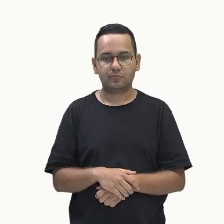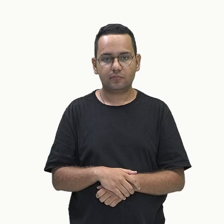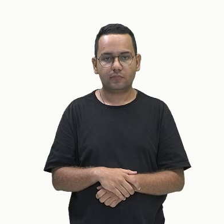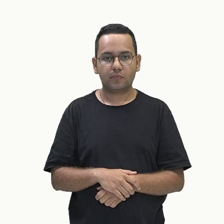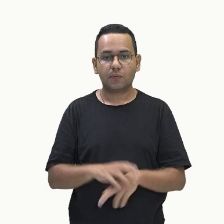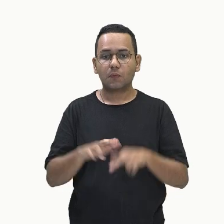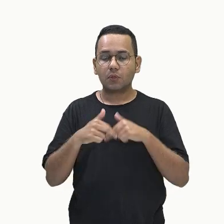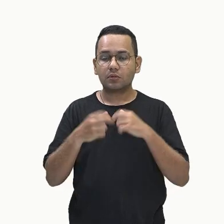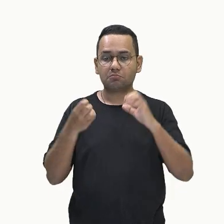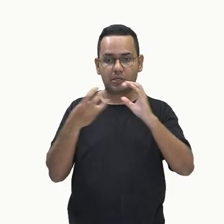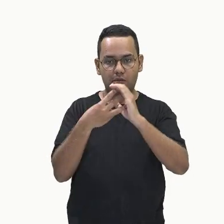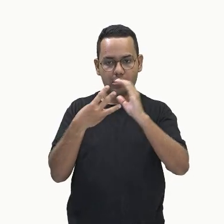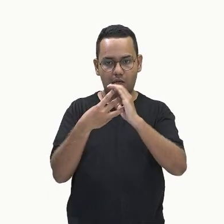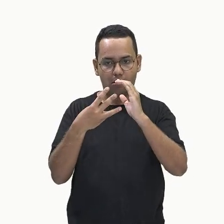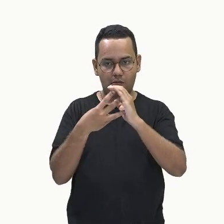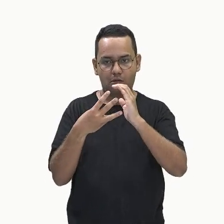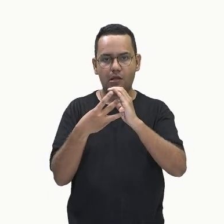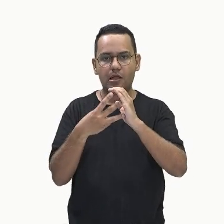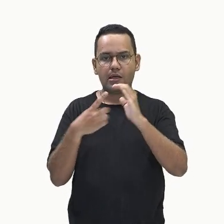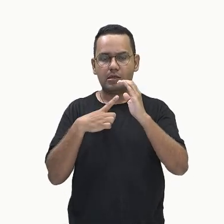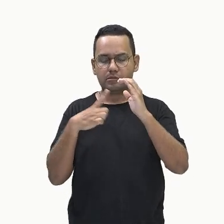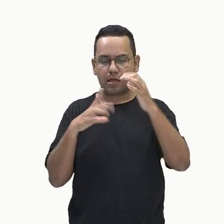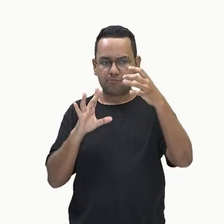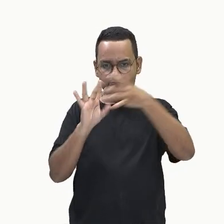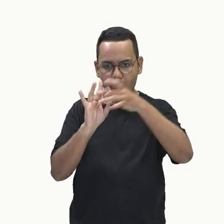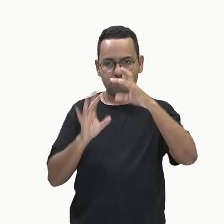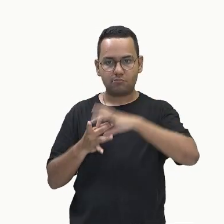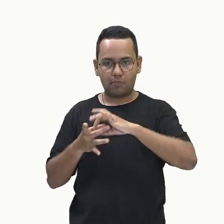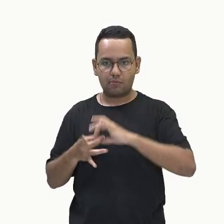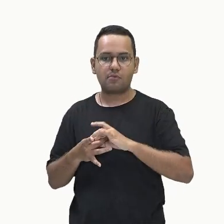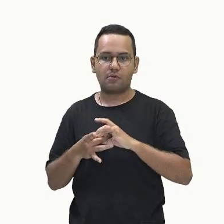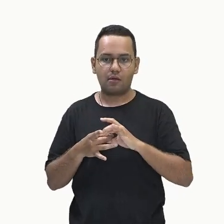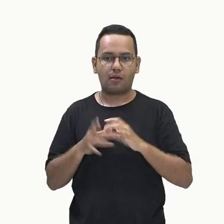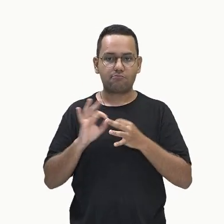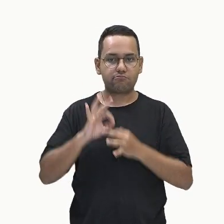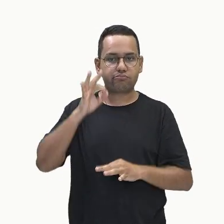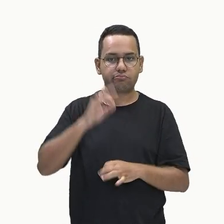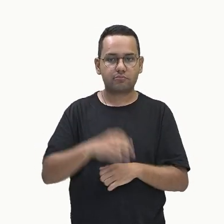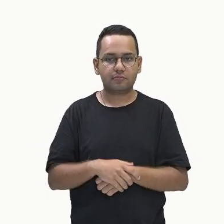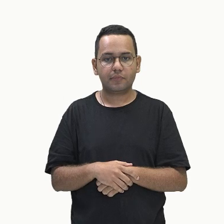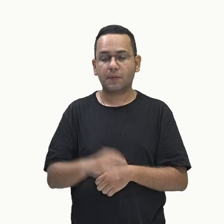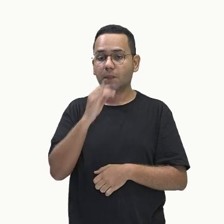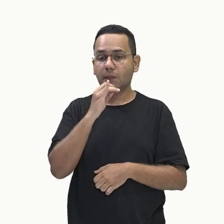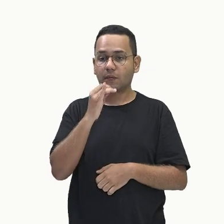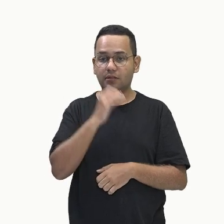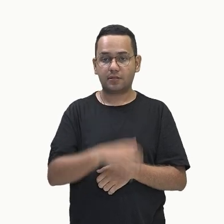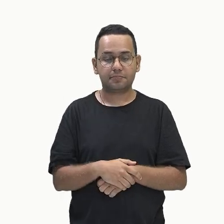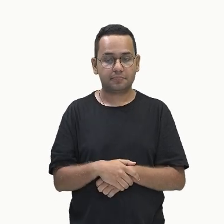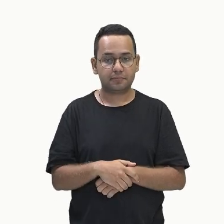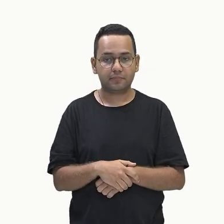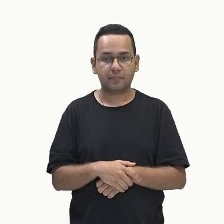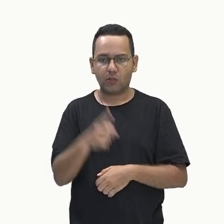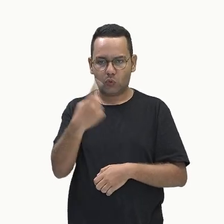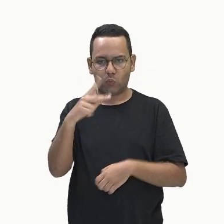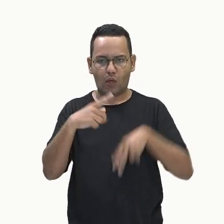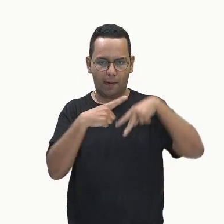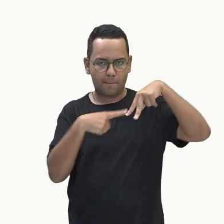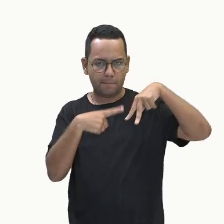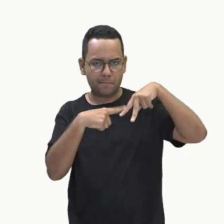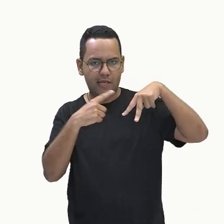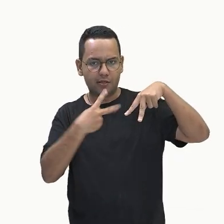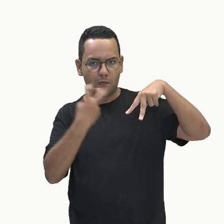vai ter todo esse comprimento. Se você olhar para a sua perna, o comprimento da sua perna é o comprimento da sua